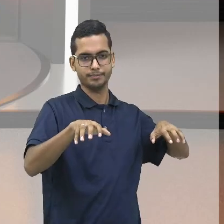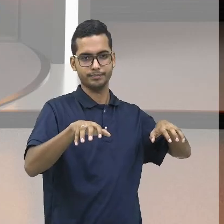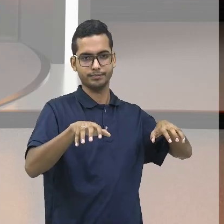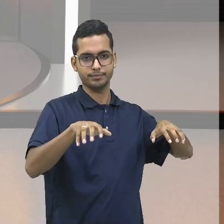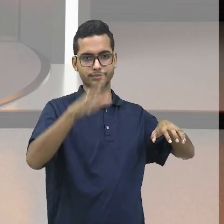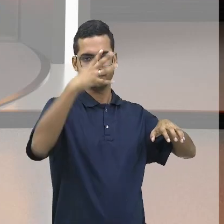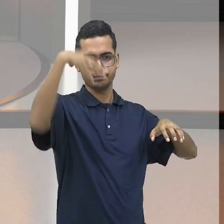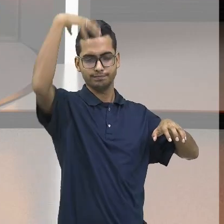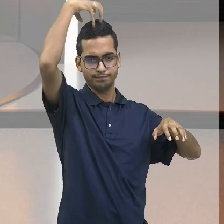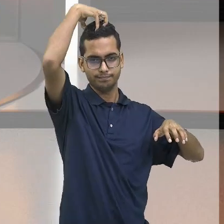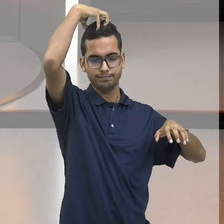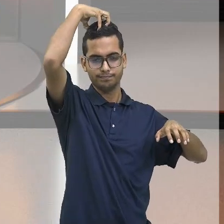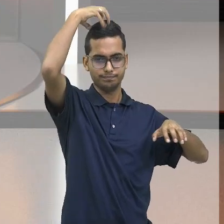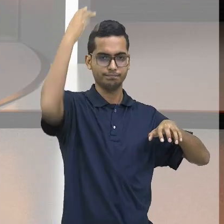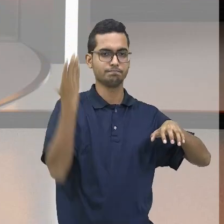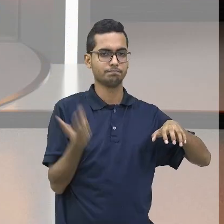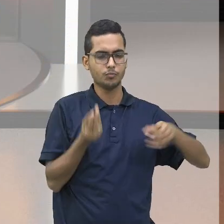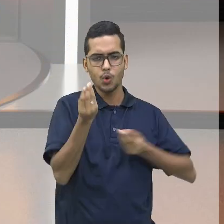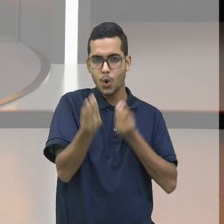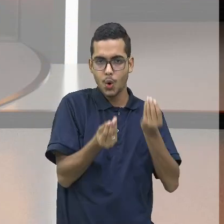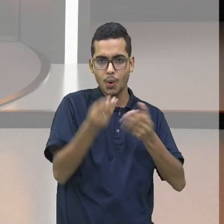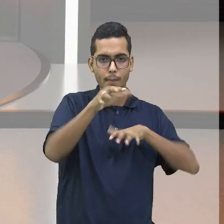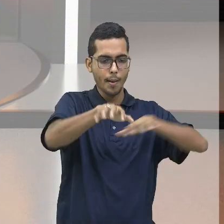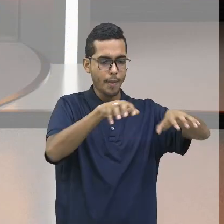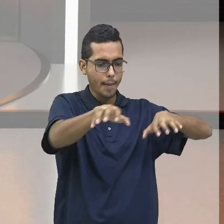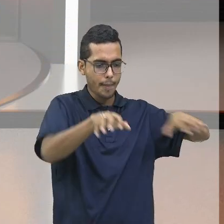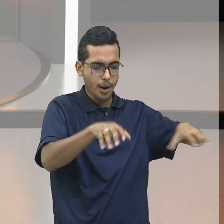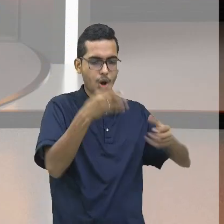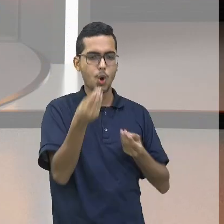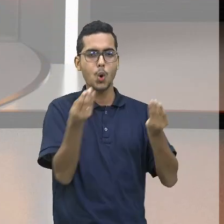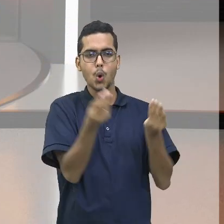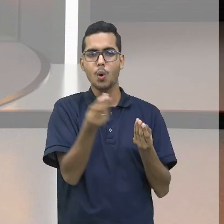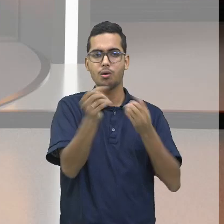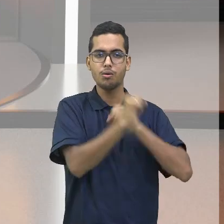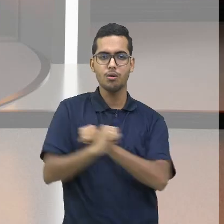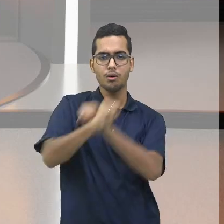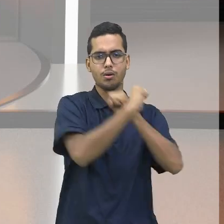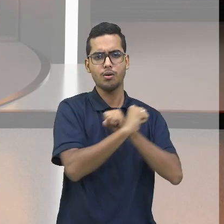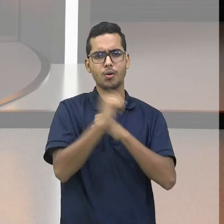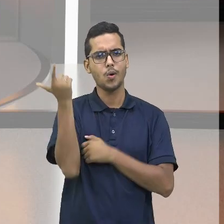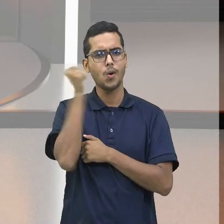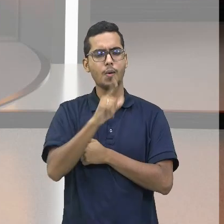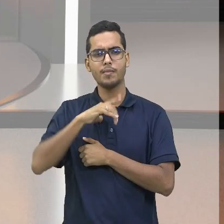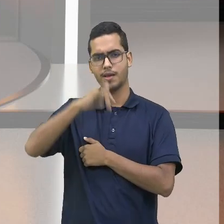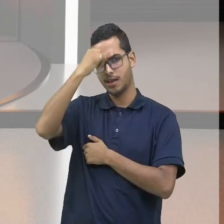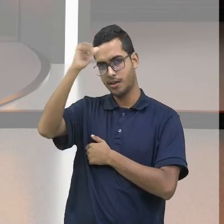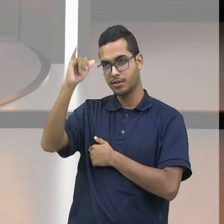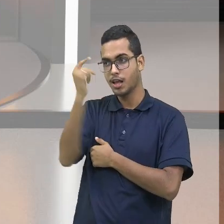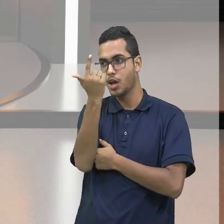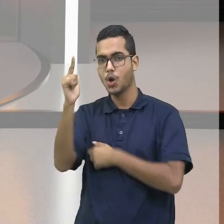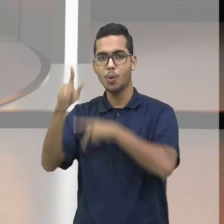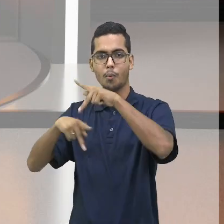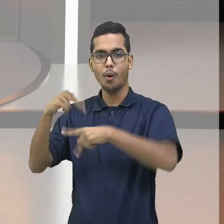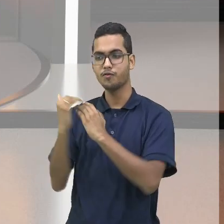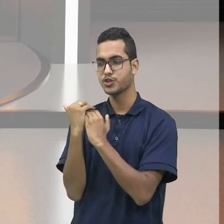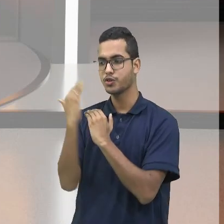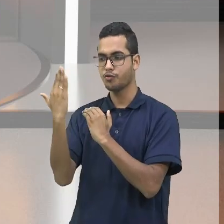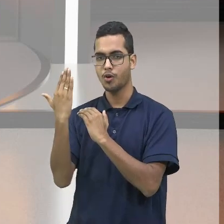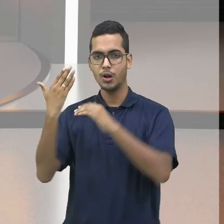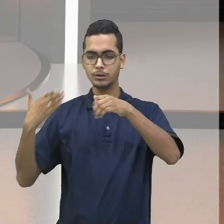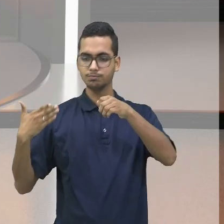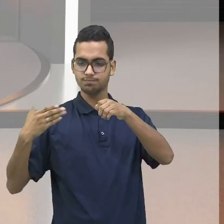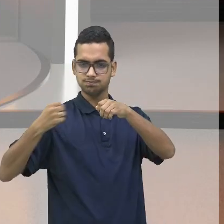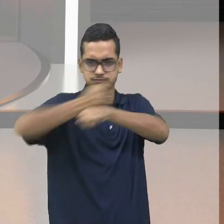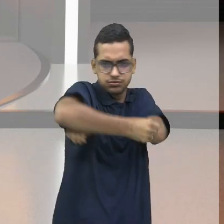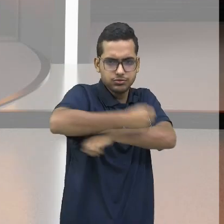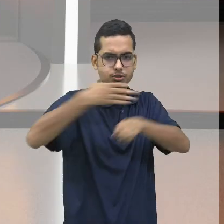esses micro-reinos vão se proteger das invasões? Criando justamente um